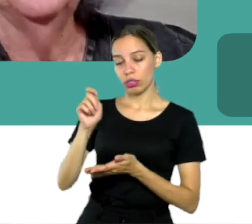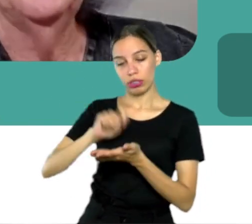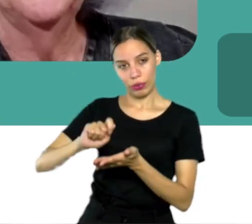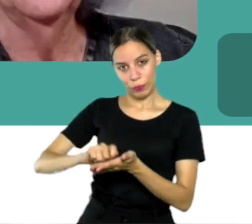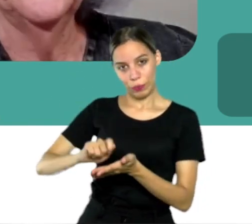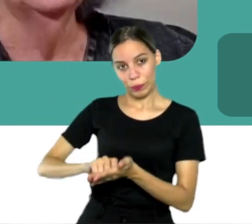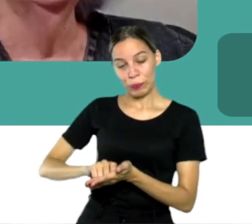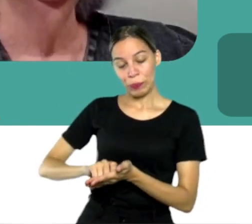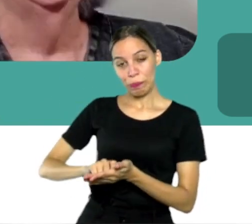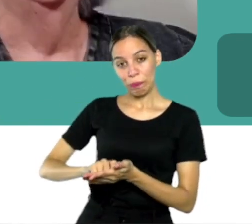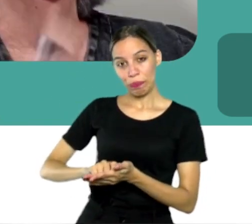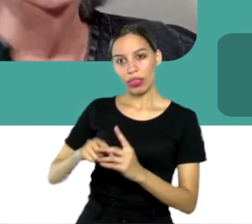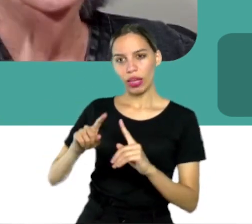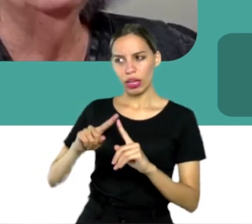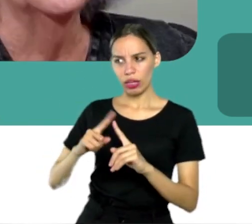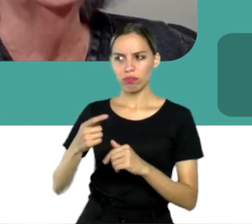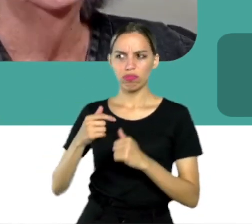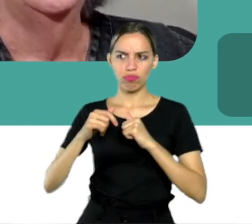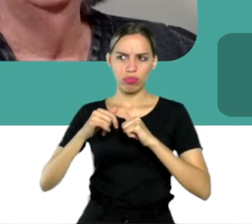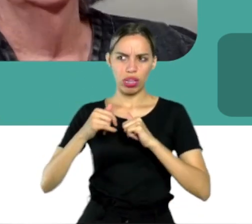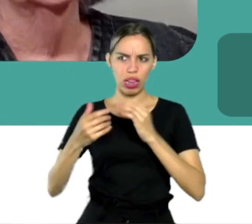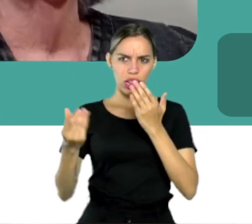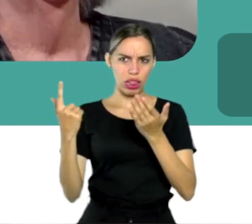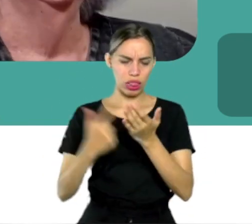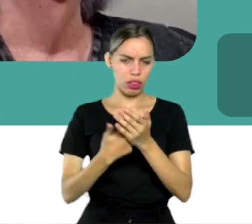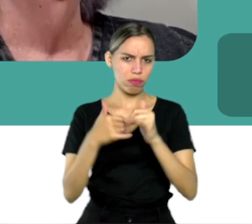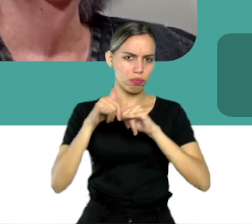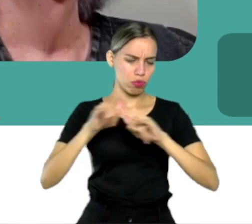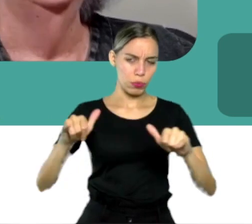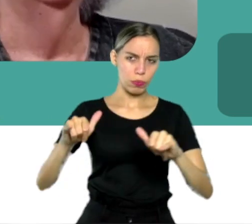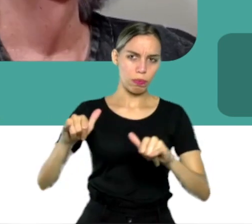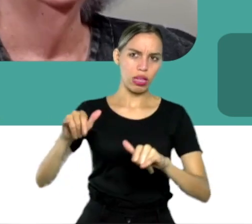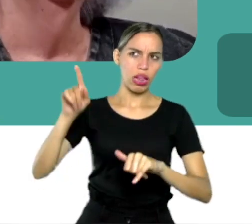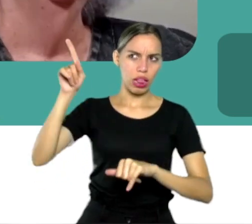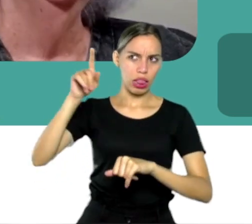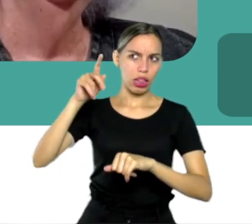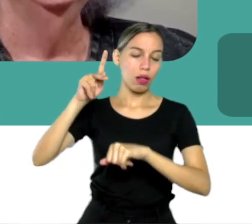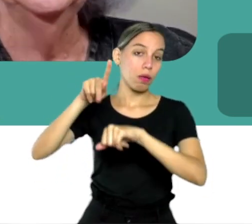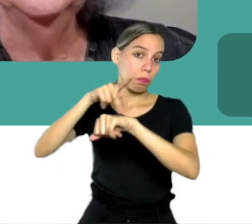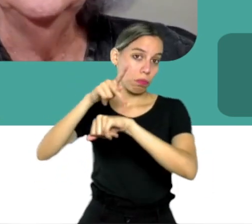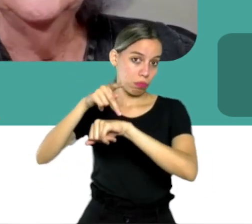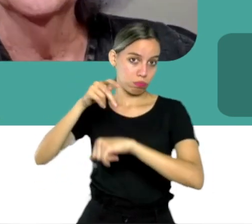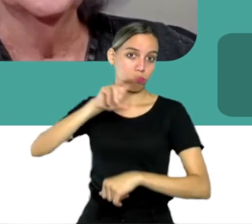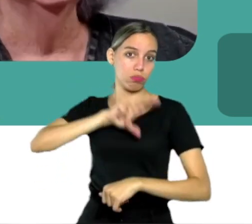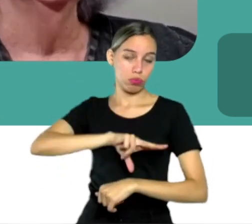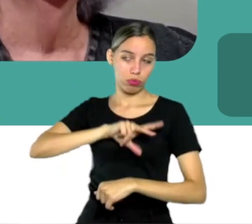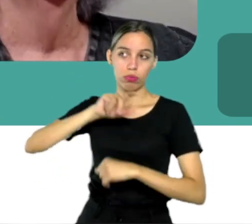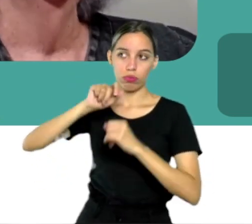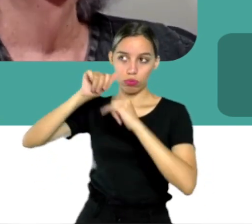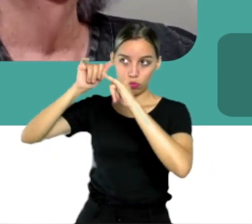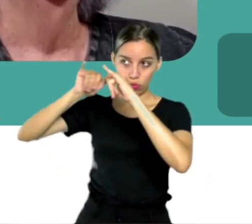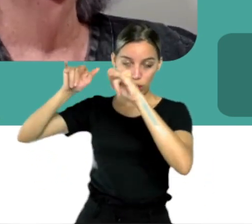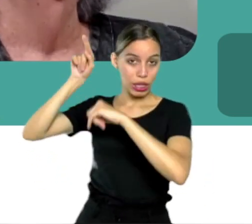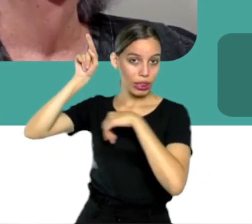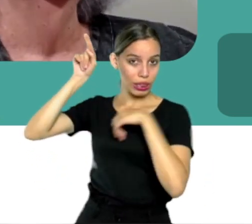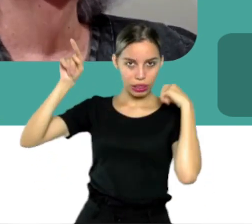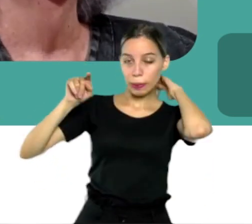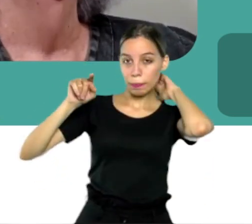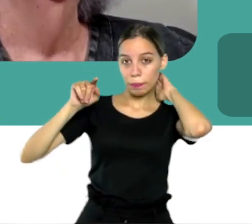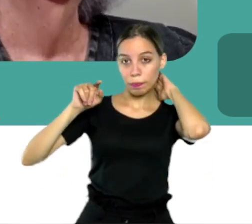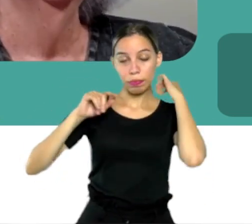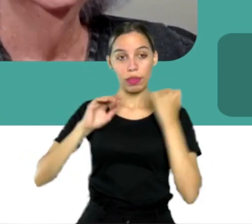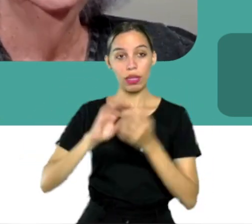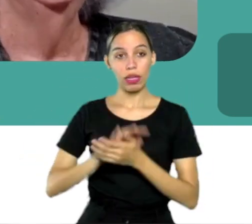Meu primeiro livro foi publicado em Portugal, essa história com Portugal volta aí, né? Eu já tinha 64 anos. Eu queria que você